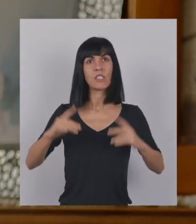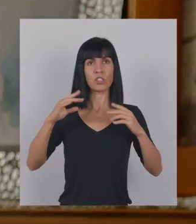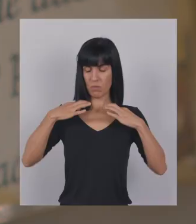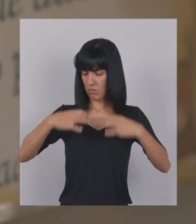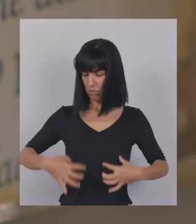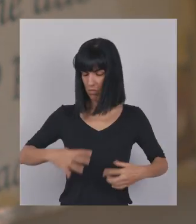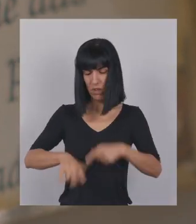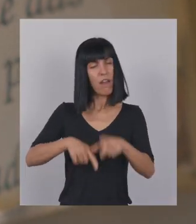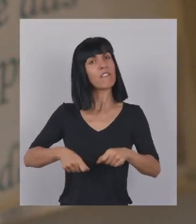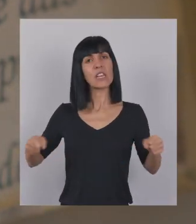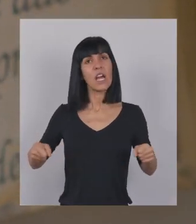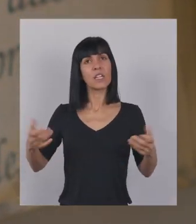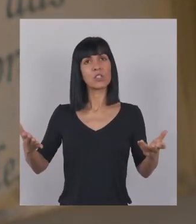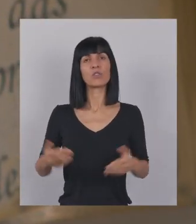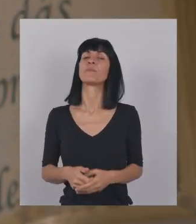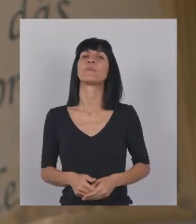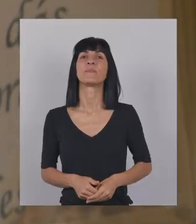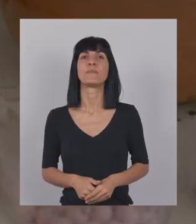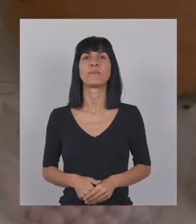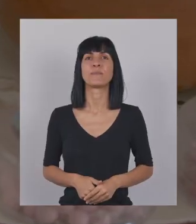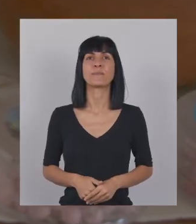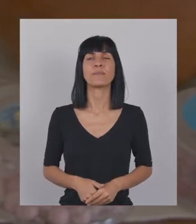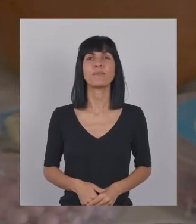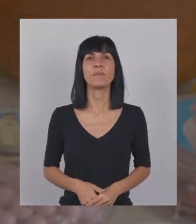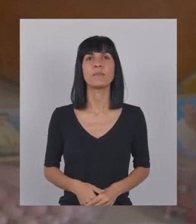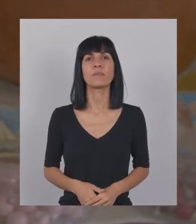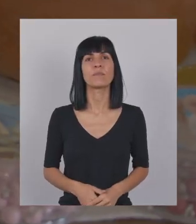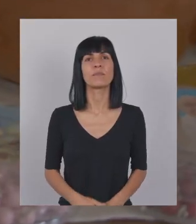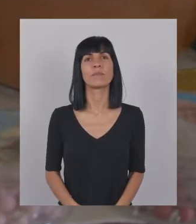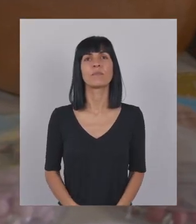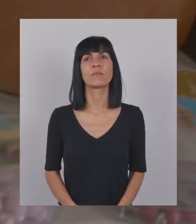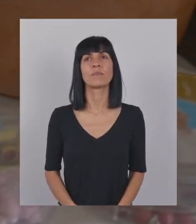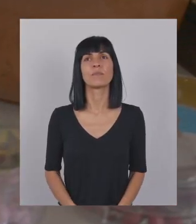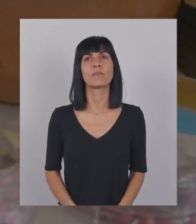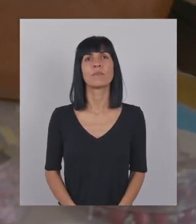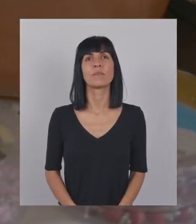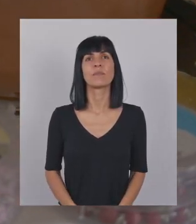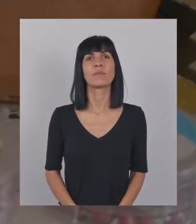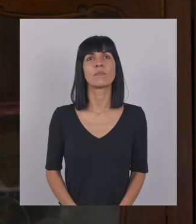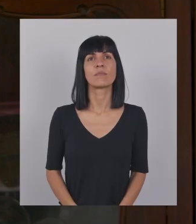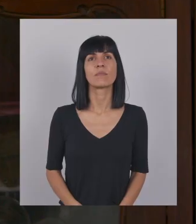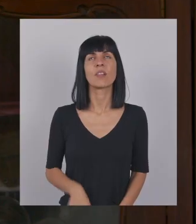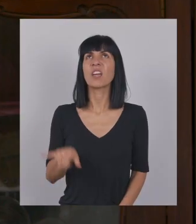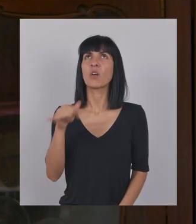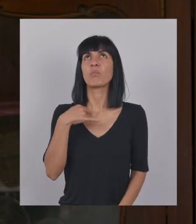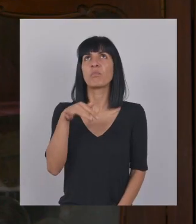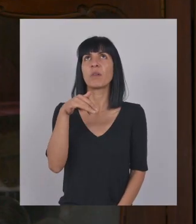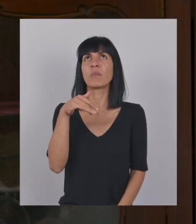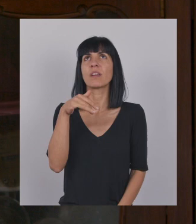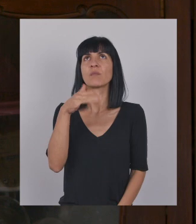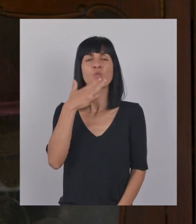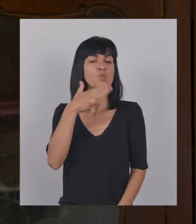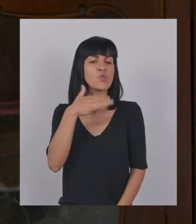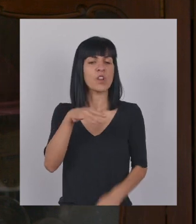saias atentai Olá eu sou muito